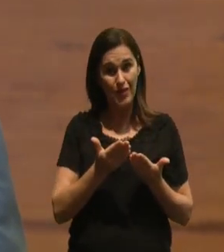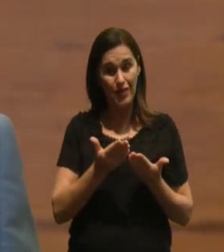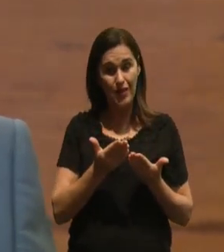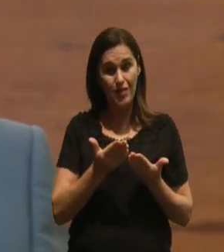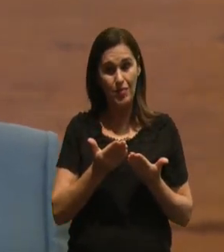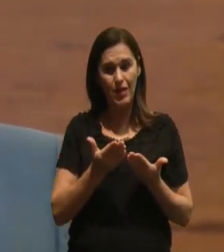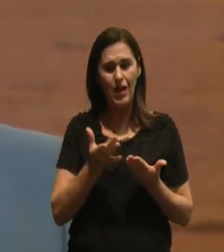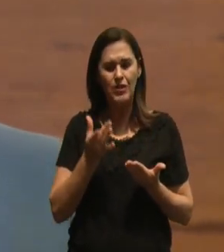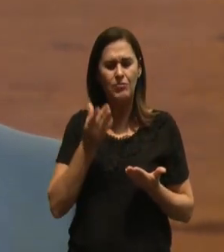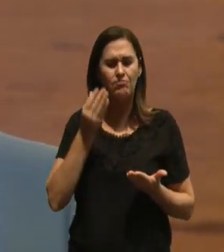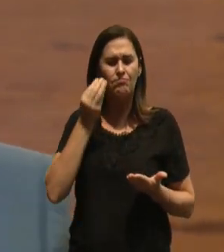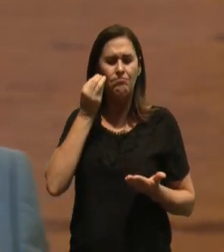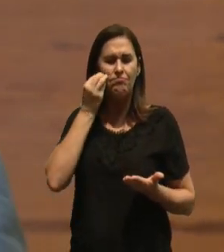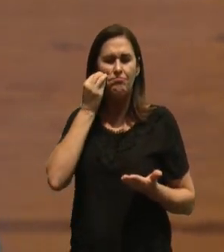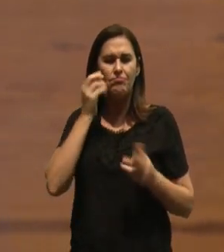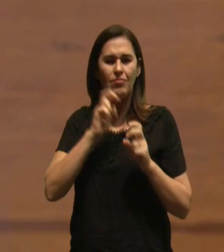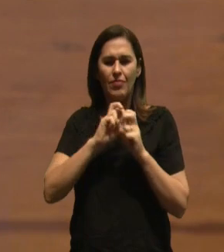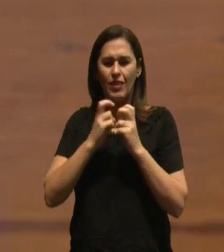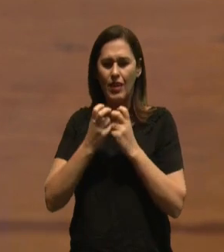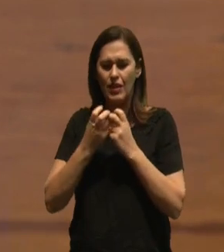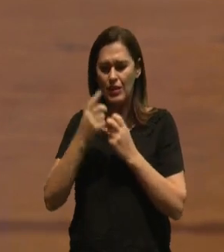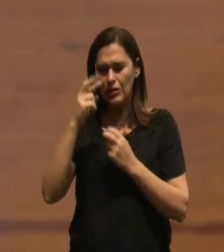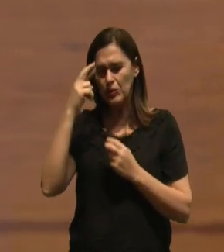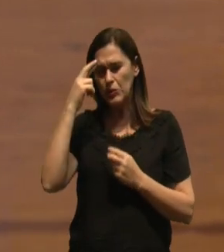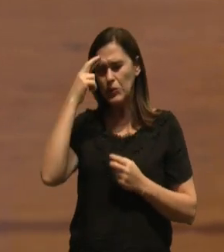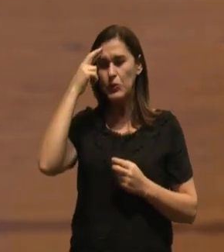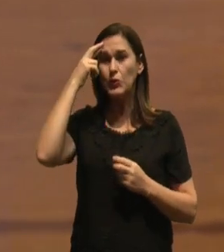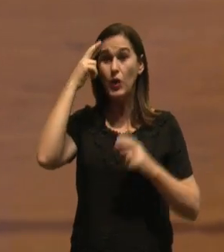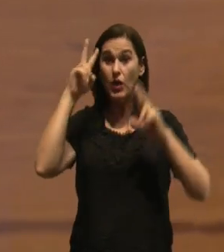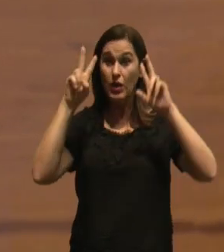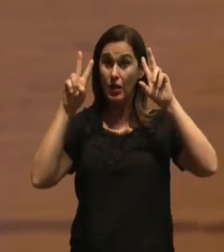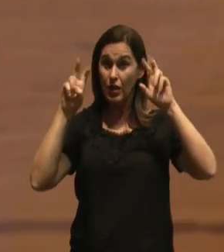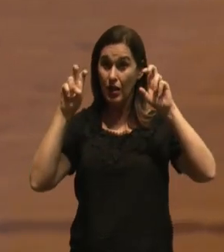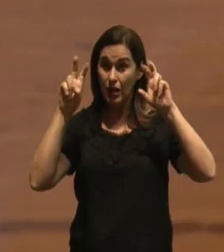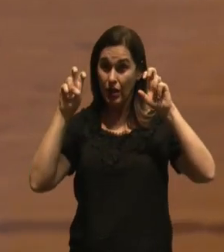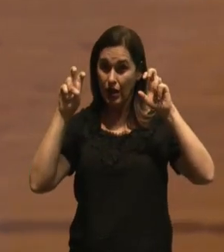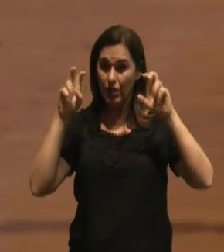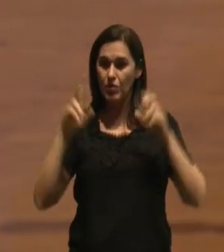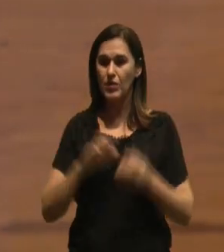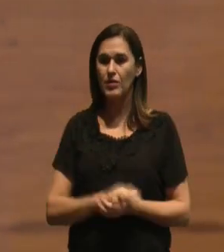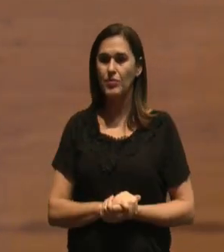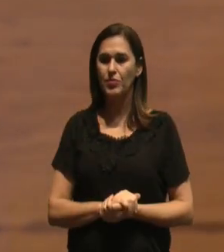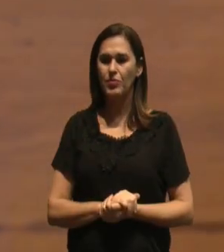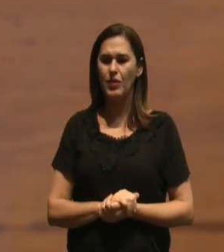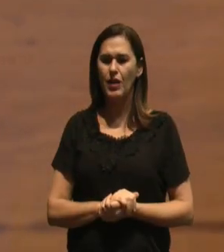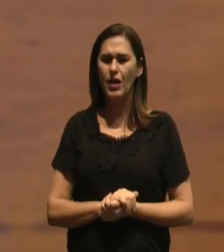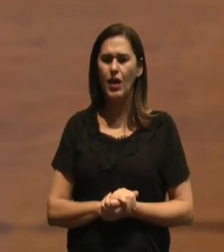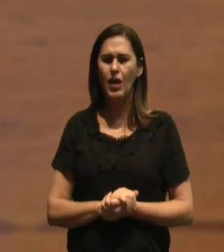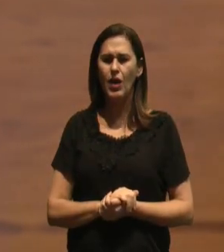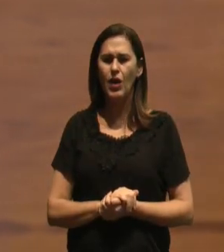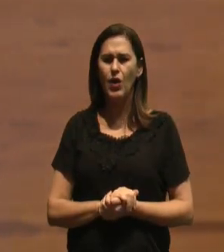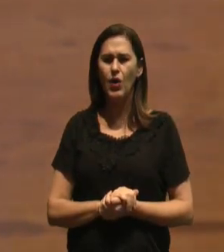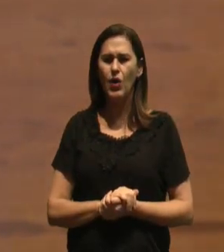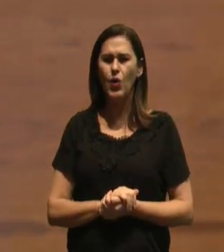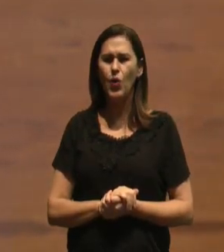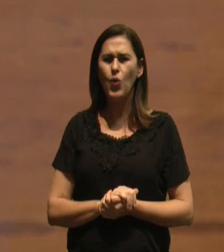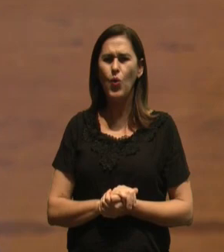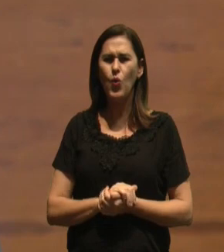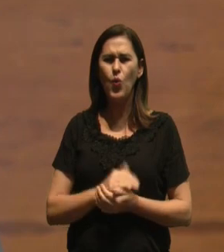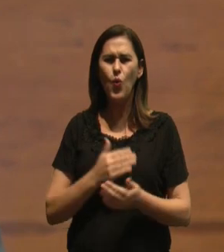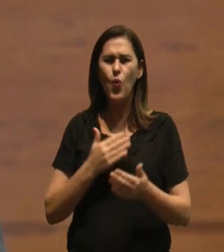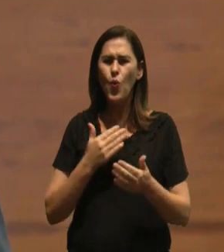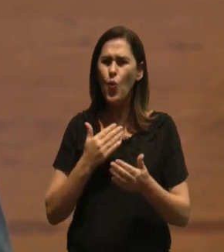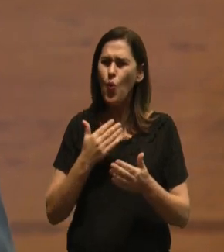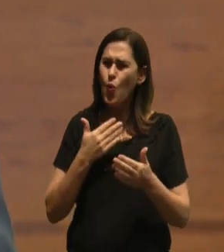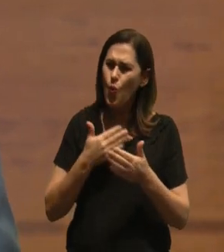nesta experiência de culto, começar a refletir sobre este tema. Sobre qualquer decisão que você estiver